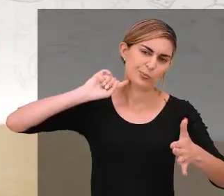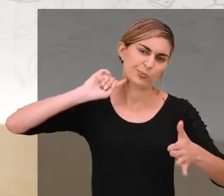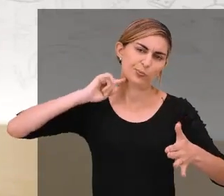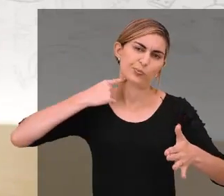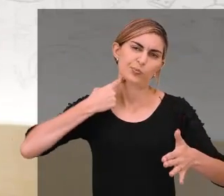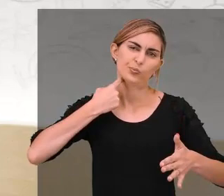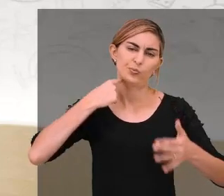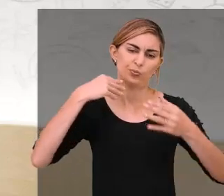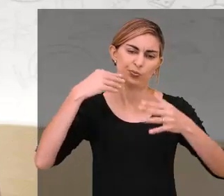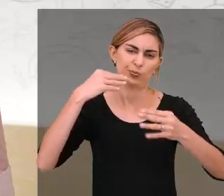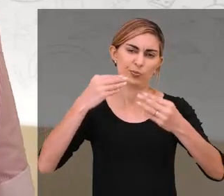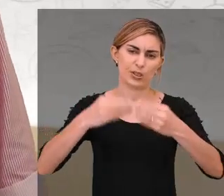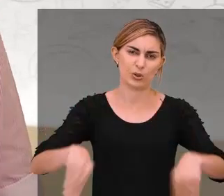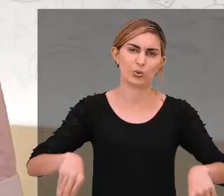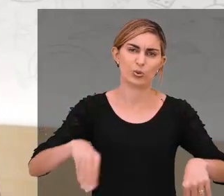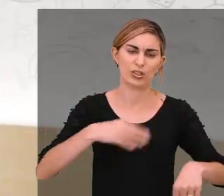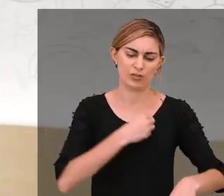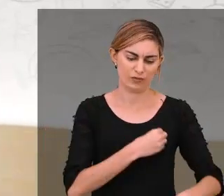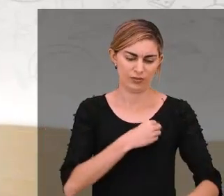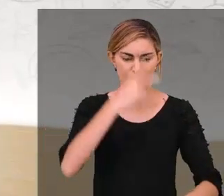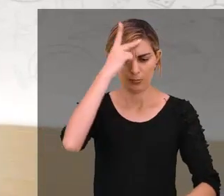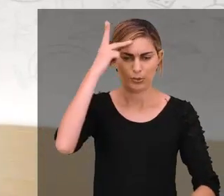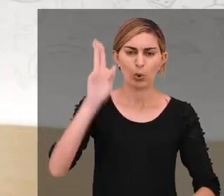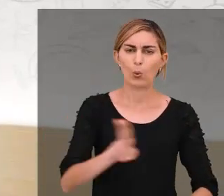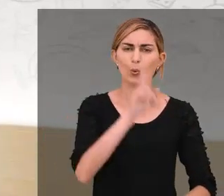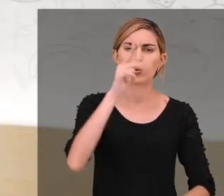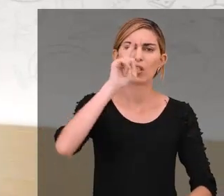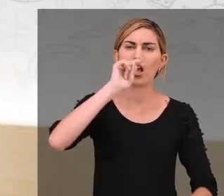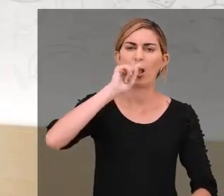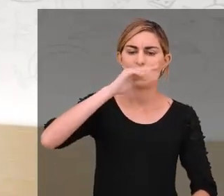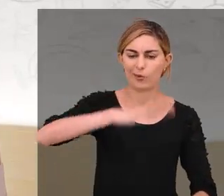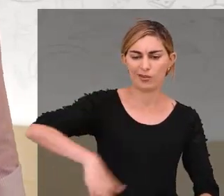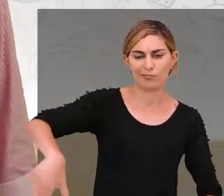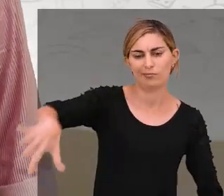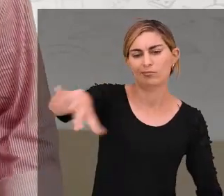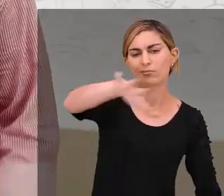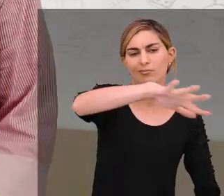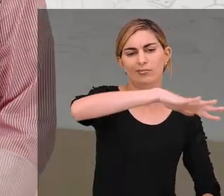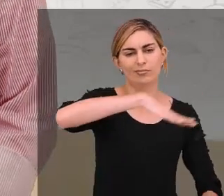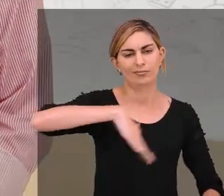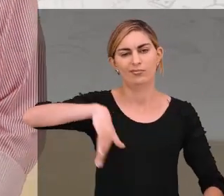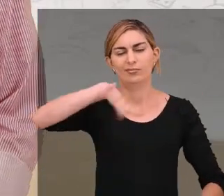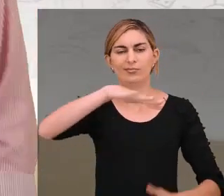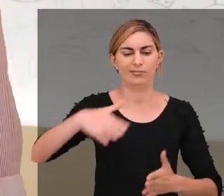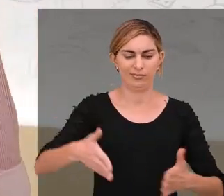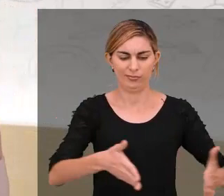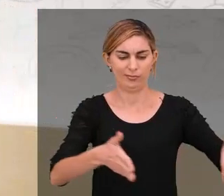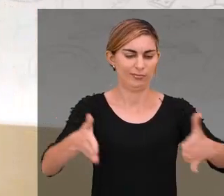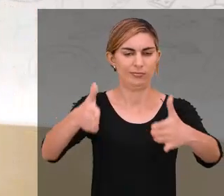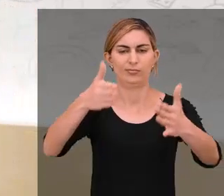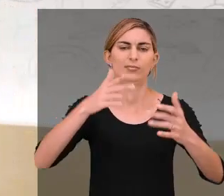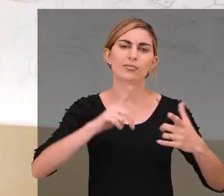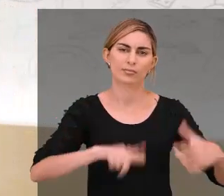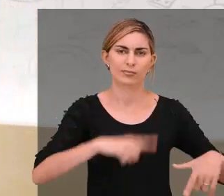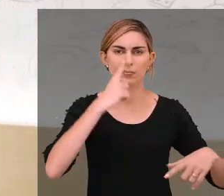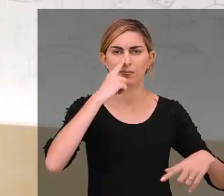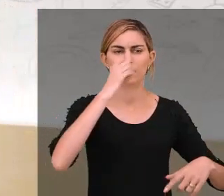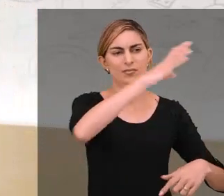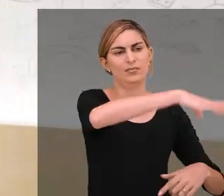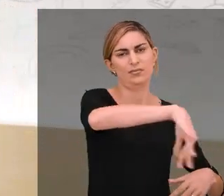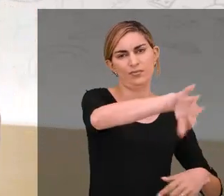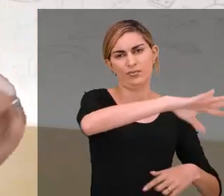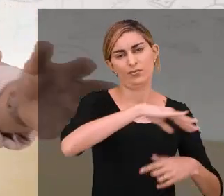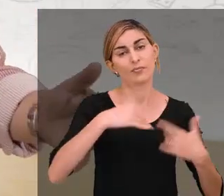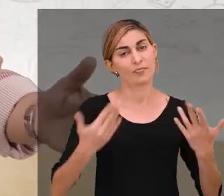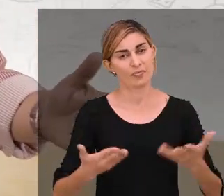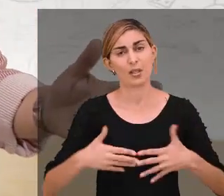complicando a vida das pessoas que utilizam a água naquele meio onde o lixão está, vamos dizer assim, sendo ocupado. E